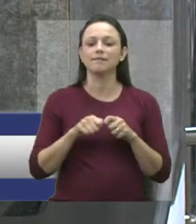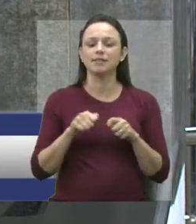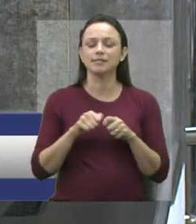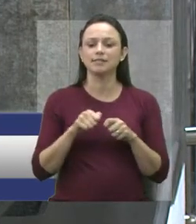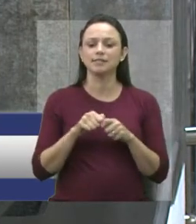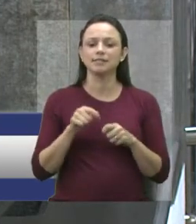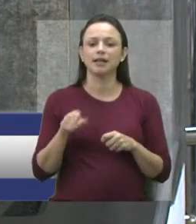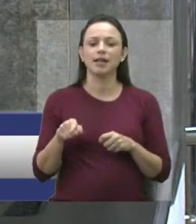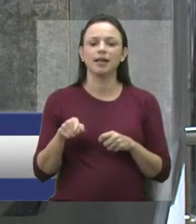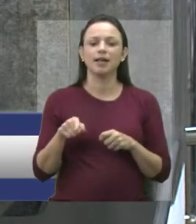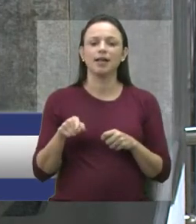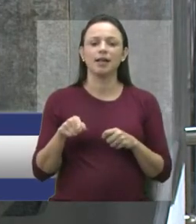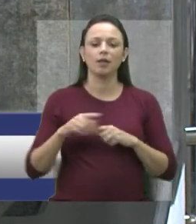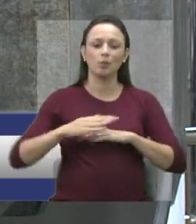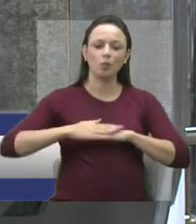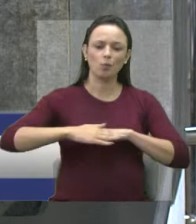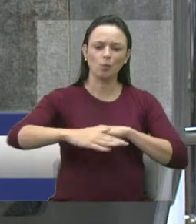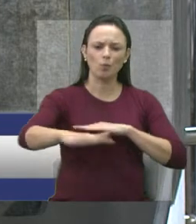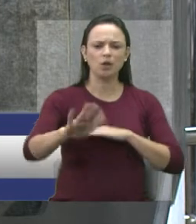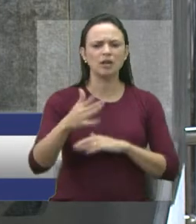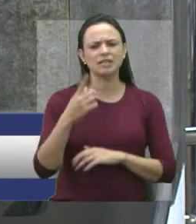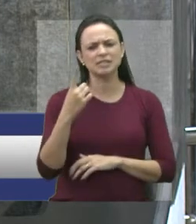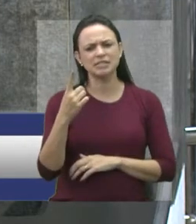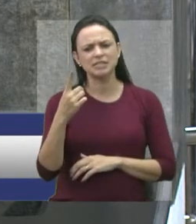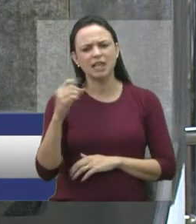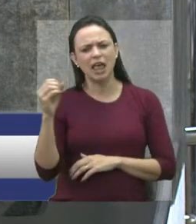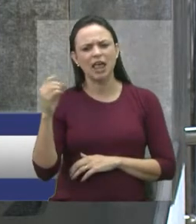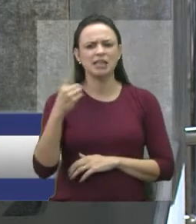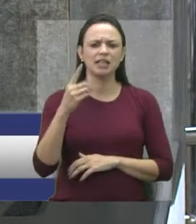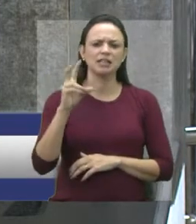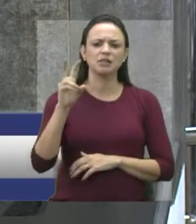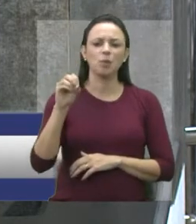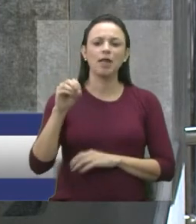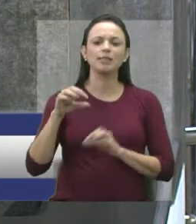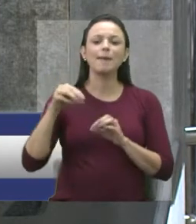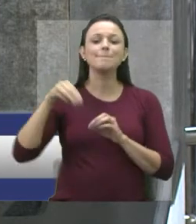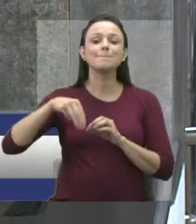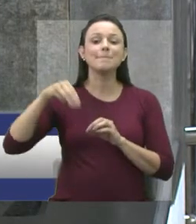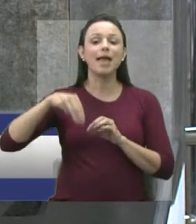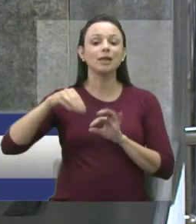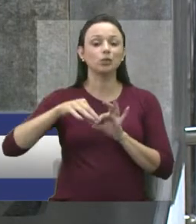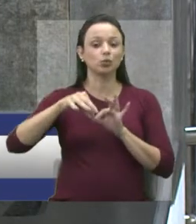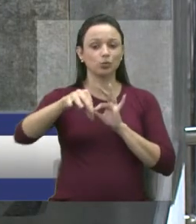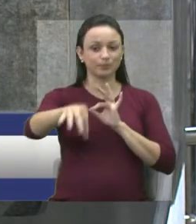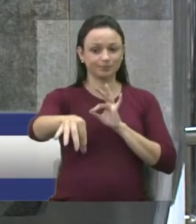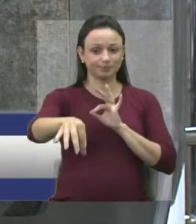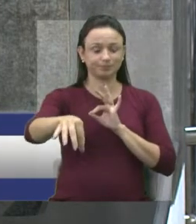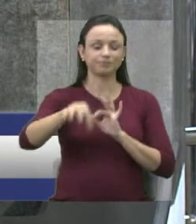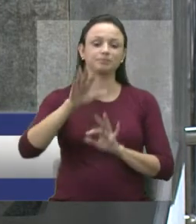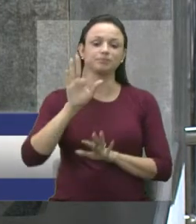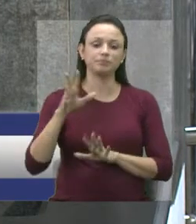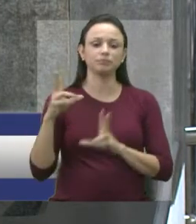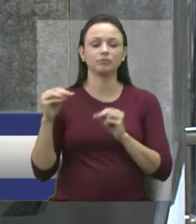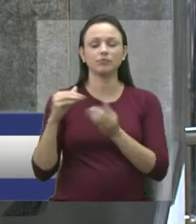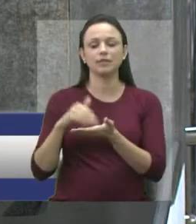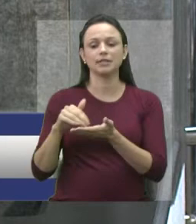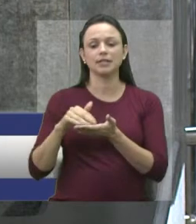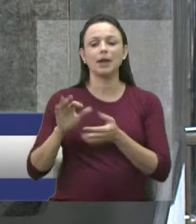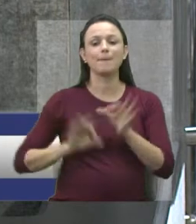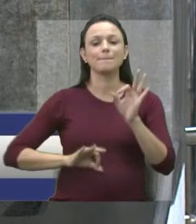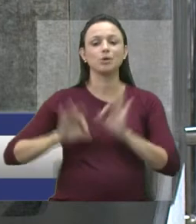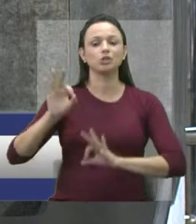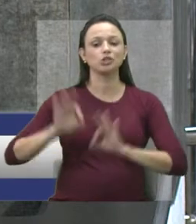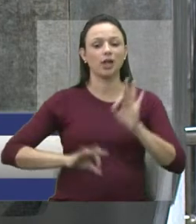falta aproximadamente aí uns 100 a 150 metros. Nós estamos trabalhando juntamente com a Secretaria de Projeto,